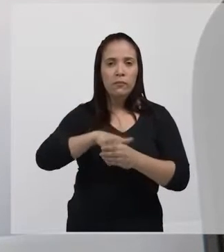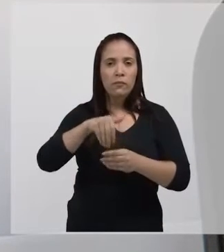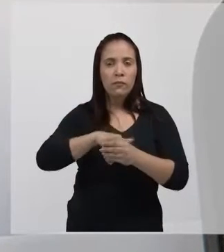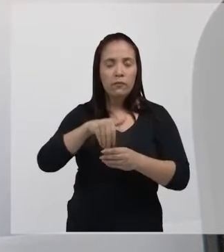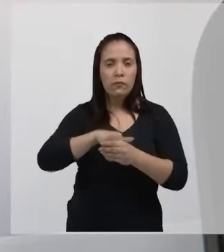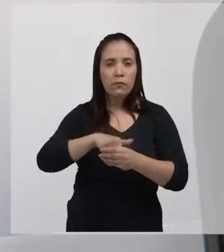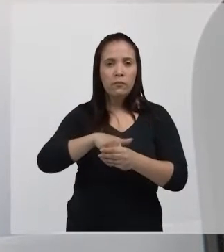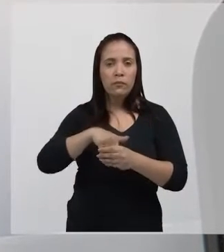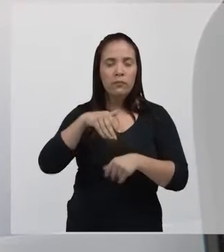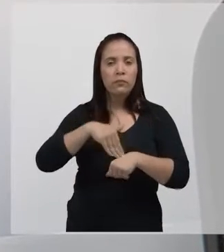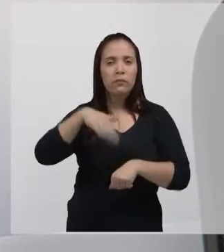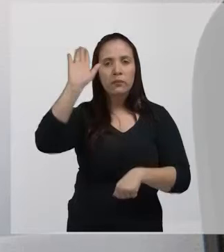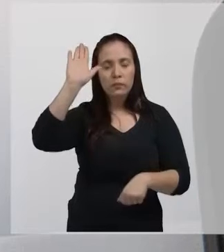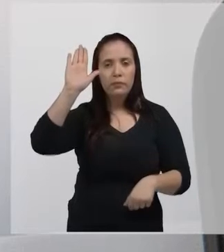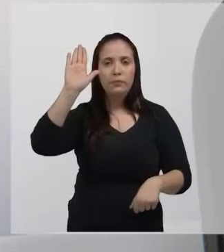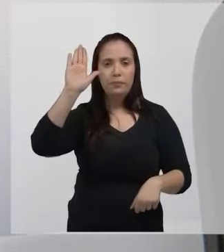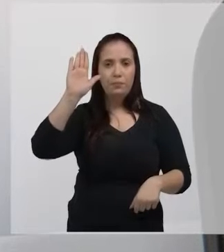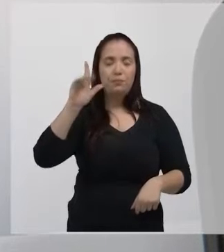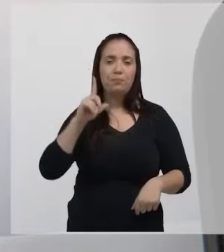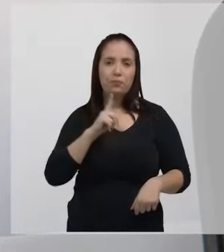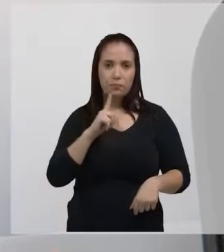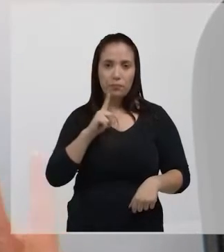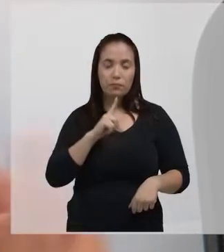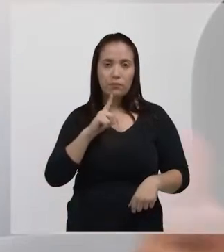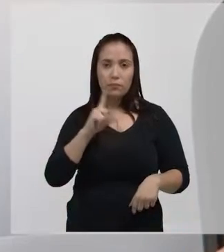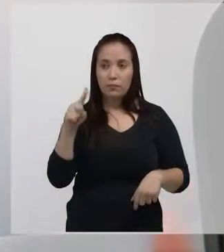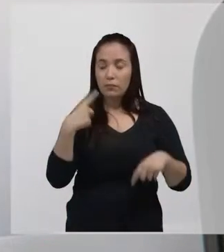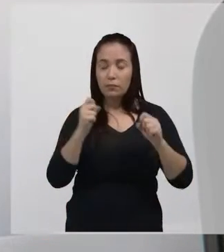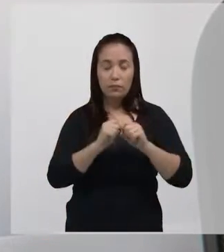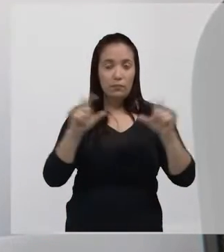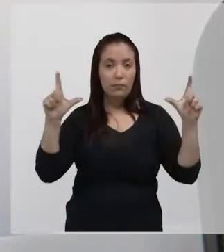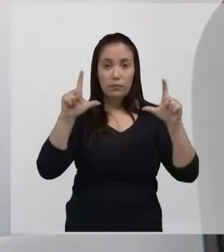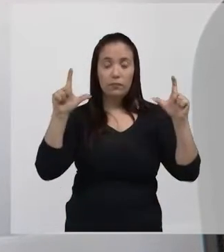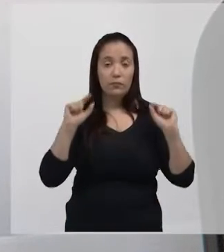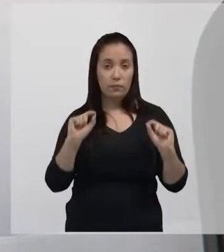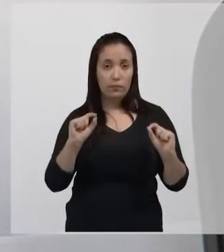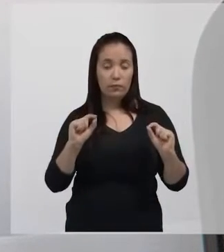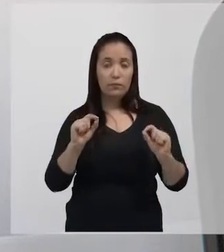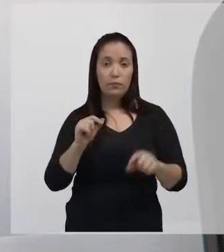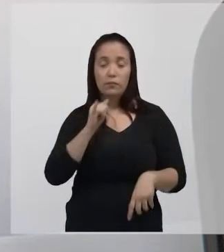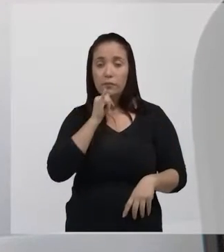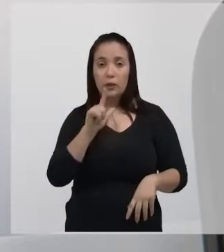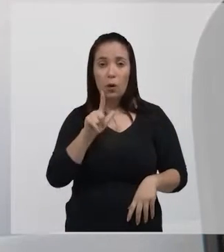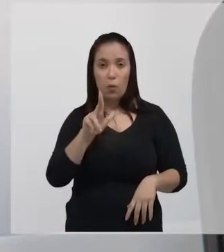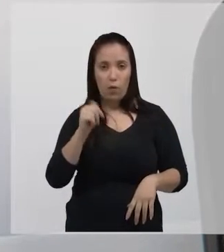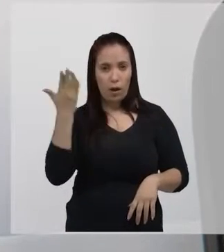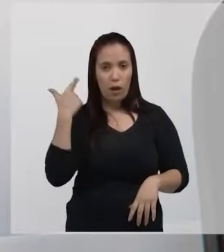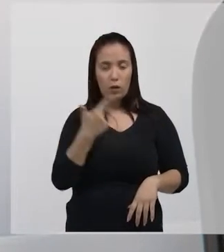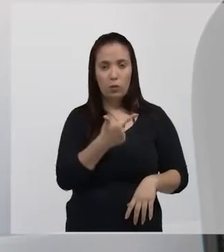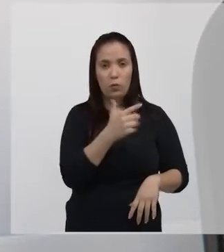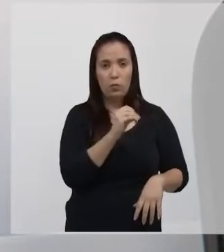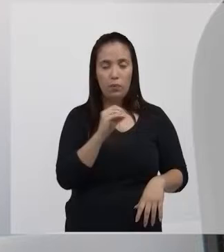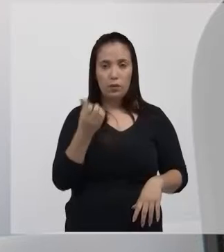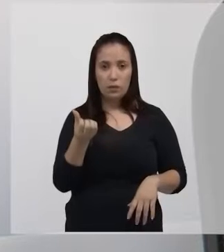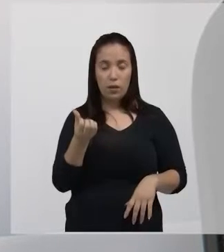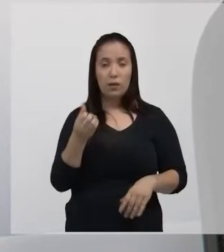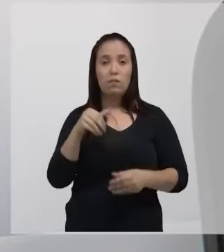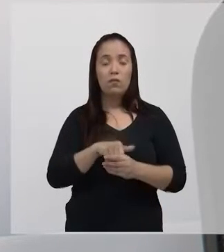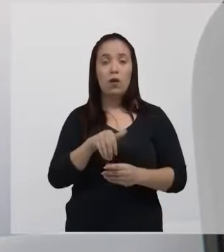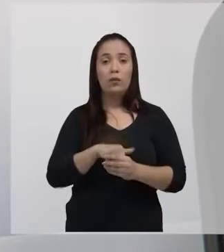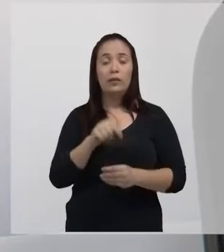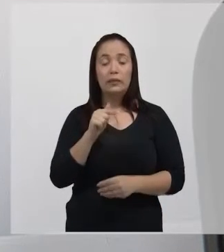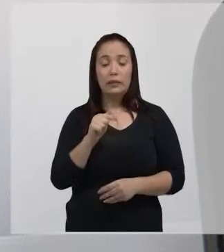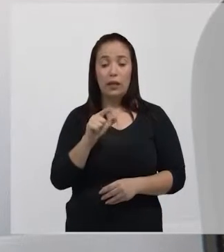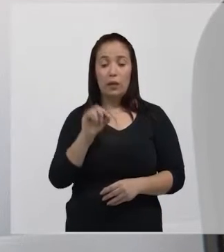tinham aqui nessa região eram coisa espantosa, por exemplo. Lula, em 2006, tirou 70% dos votos